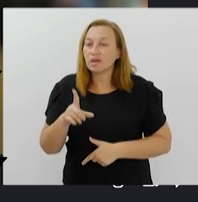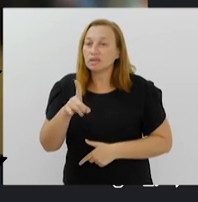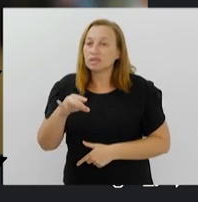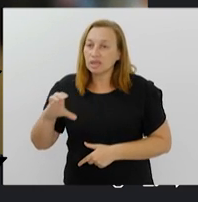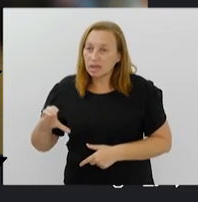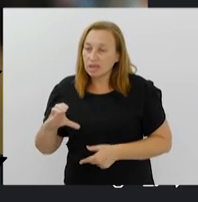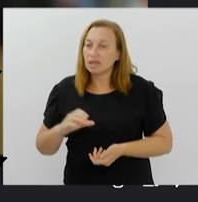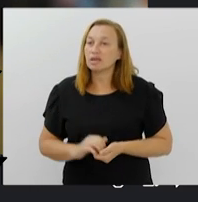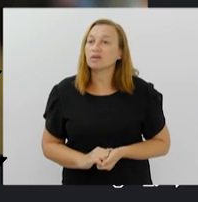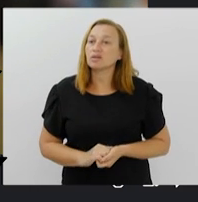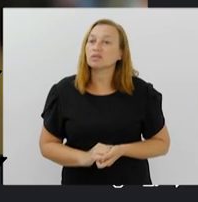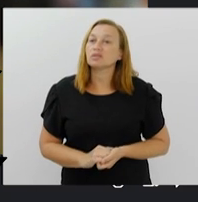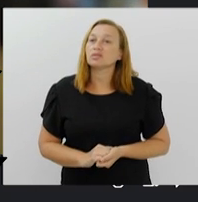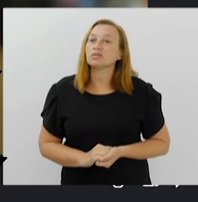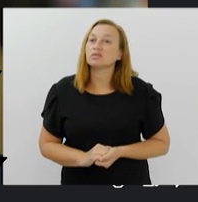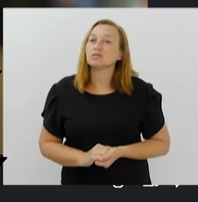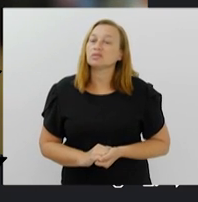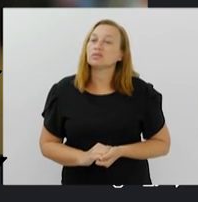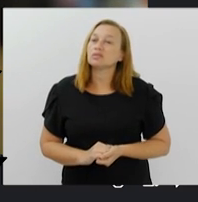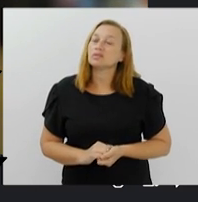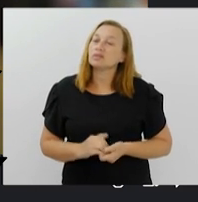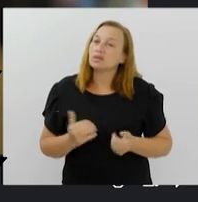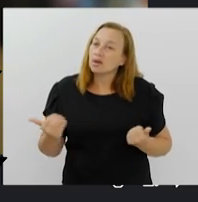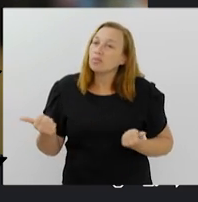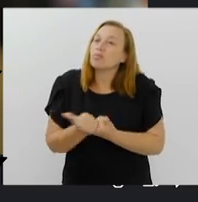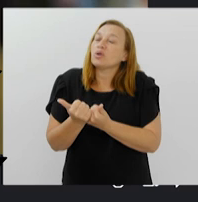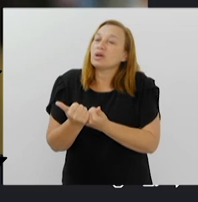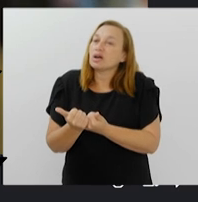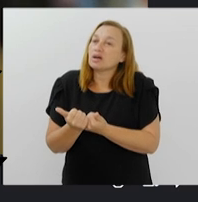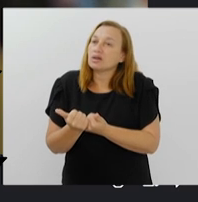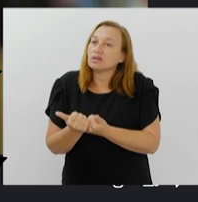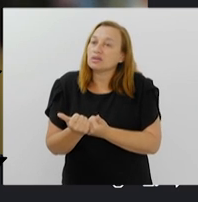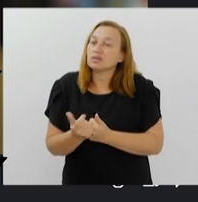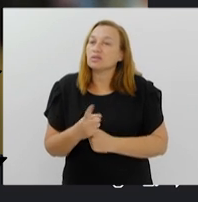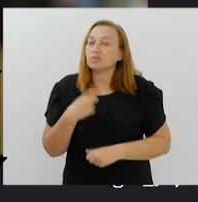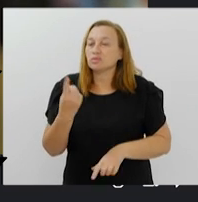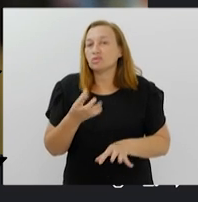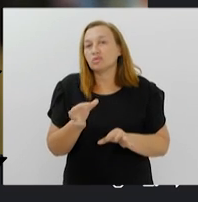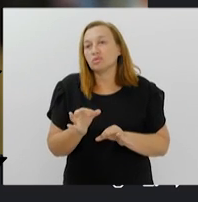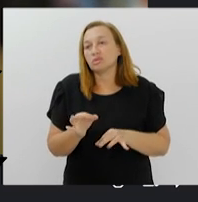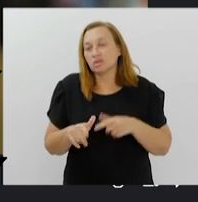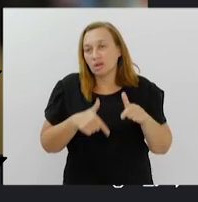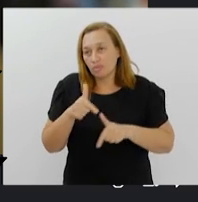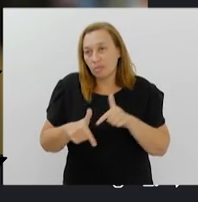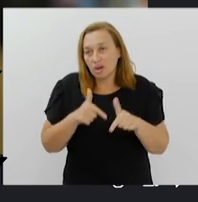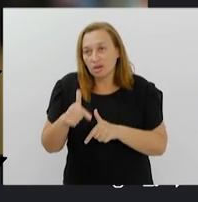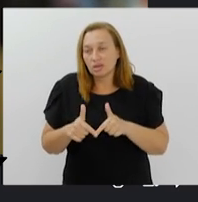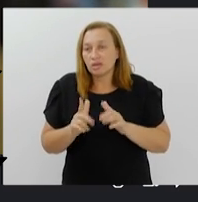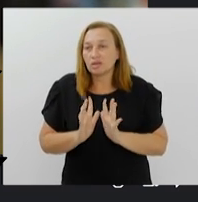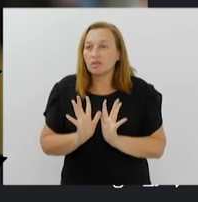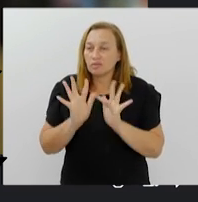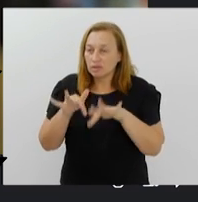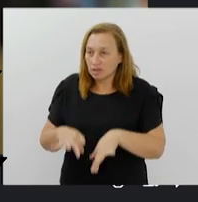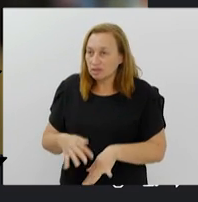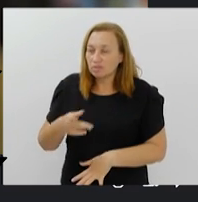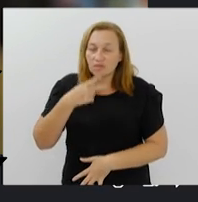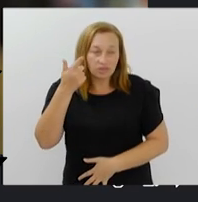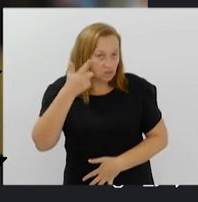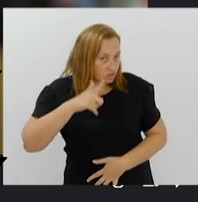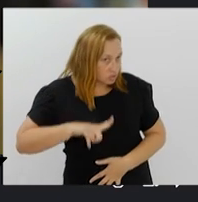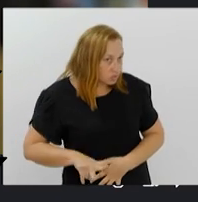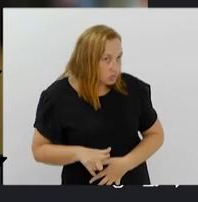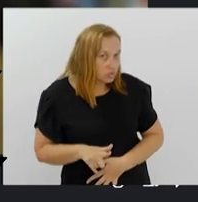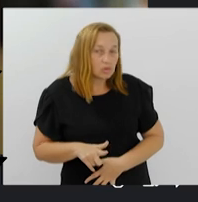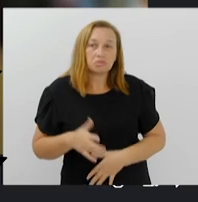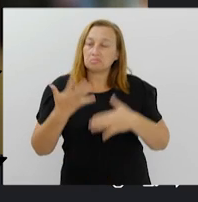trabalho considerem se associar ou apoiar pontualmente a nossa organização e eu encerro a minha fala novamente